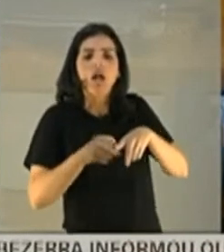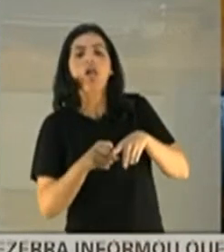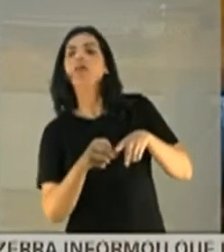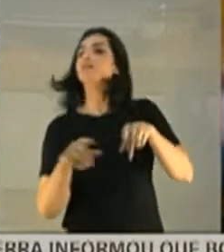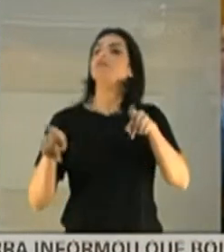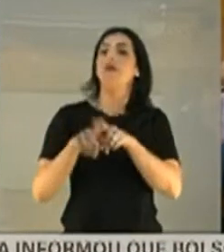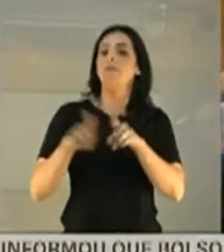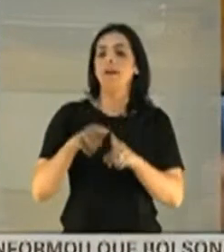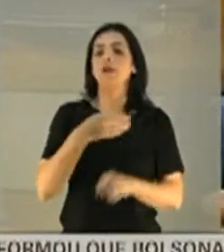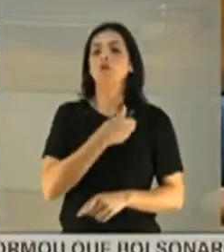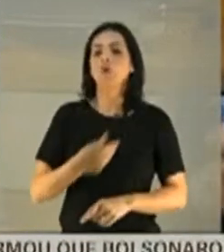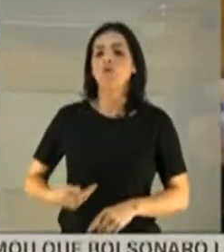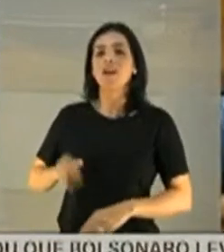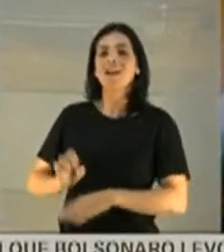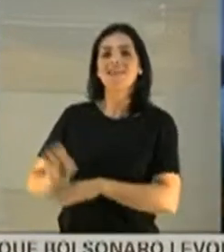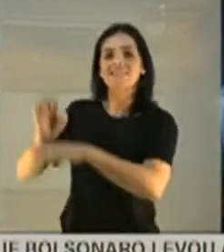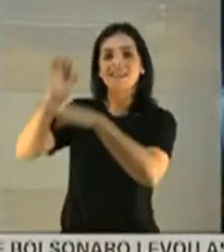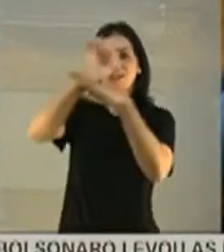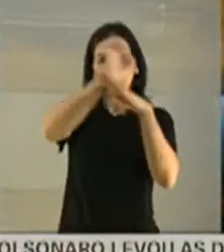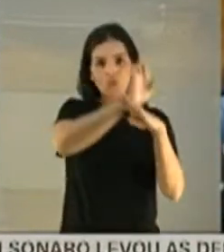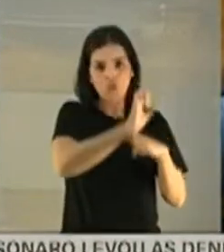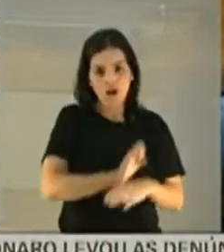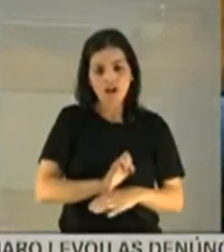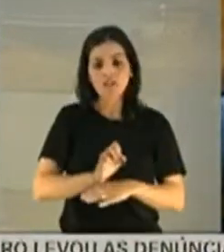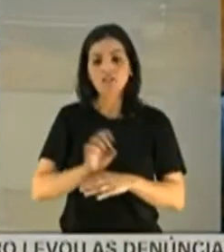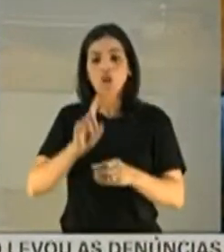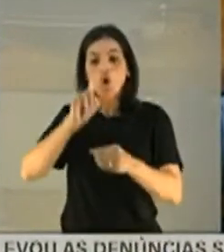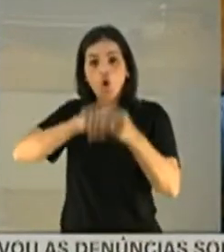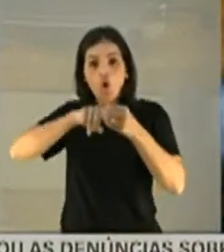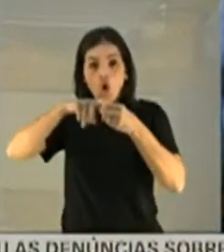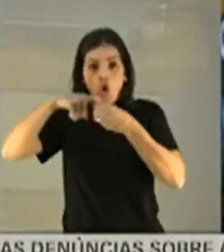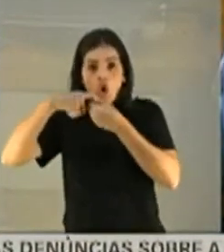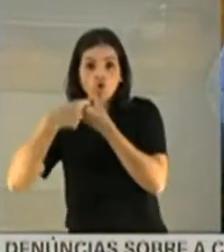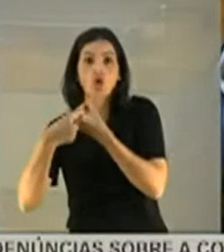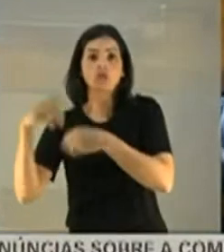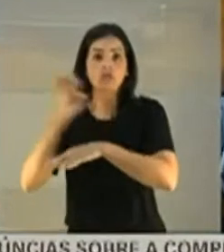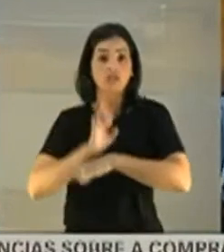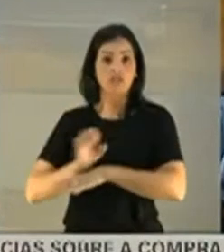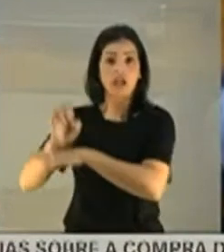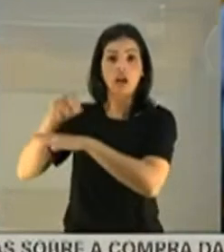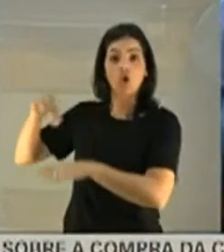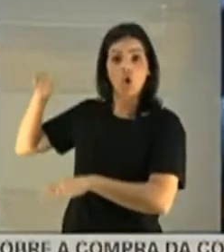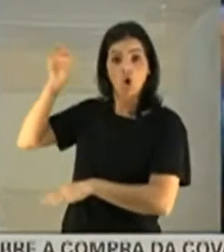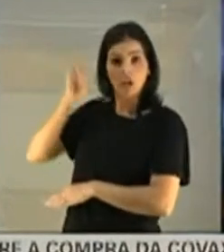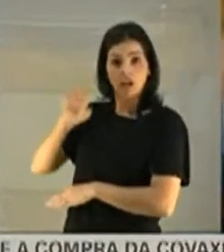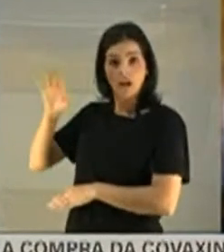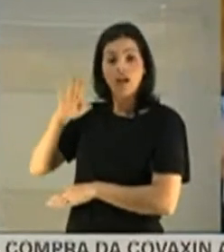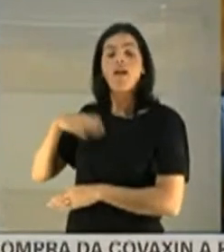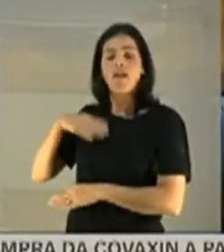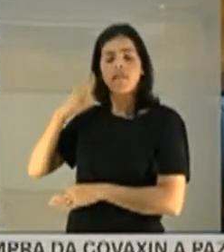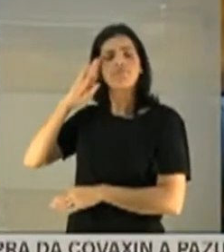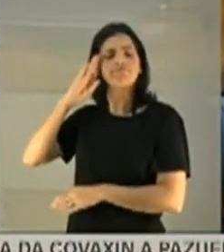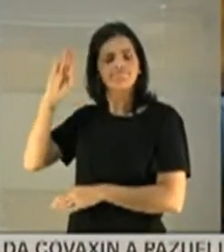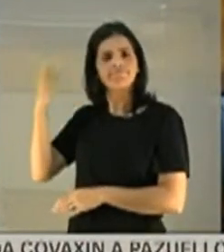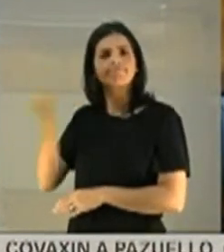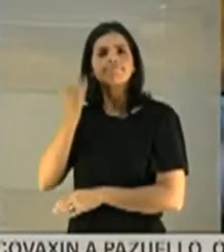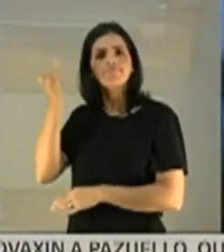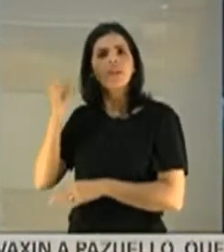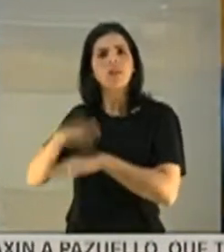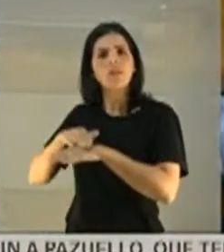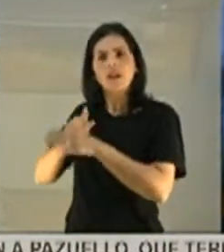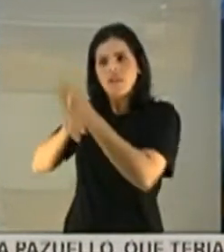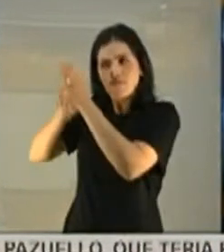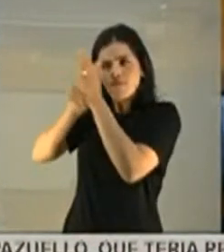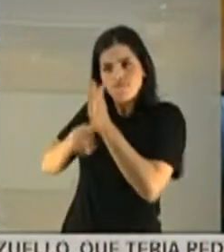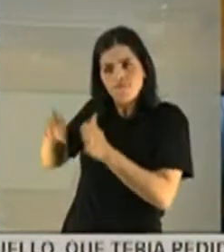nos governos estaduais, federais. O consórcio Nordeste é fundamental que a gente dê uma resposta à sociedade